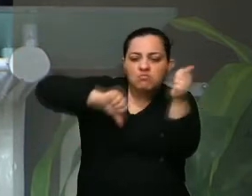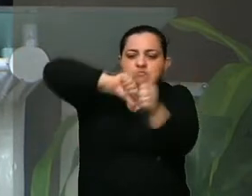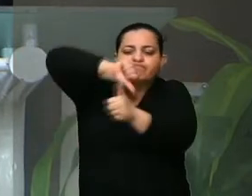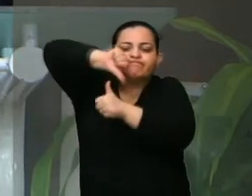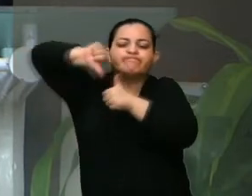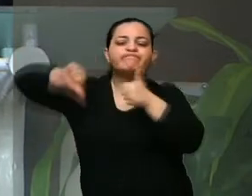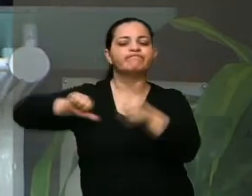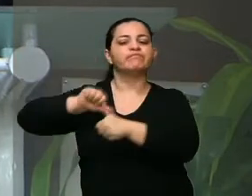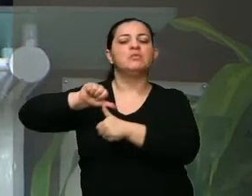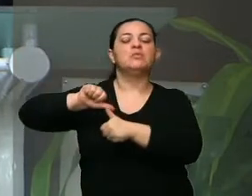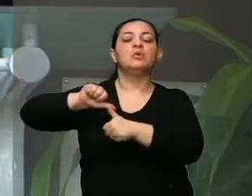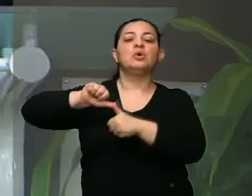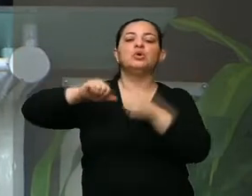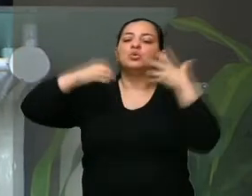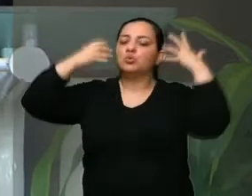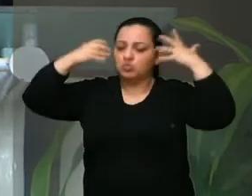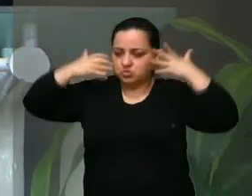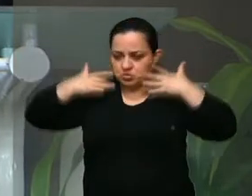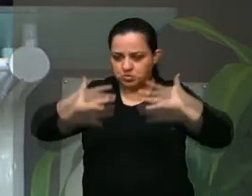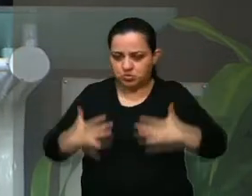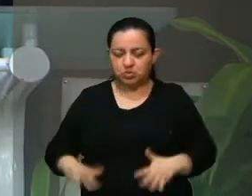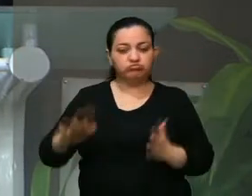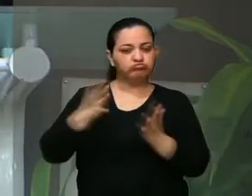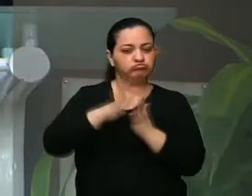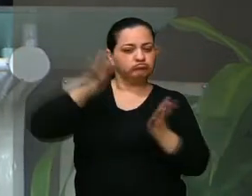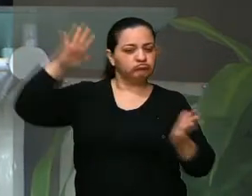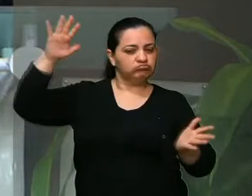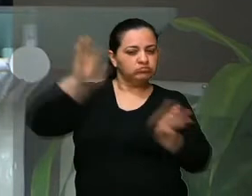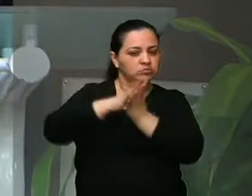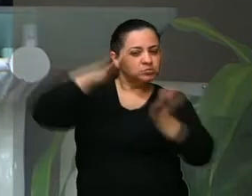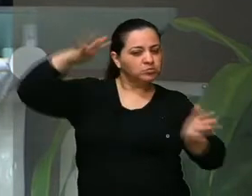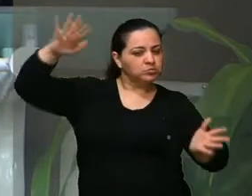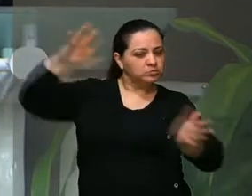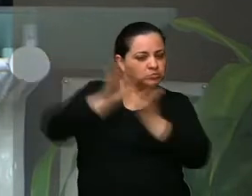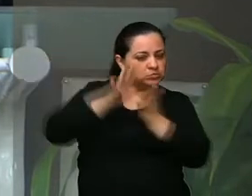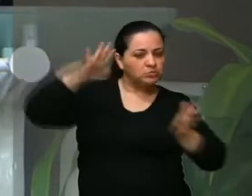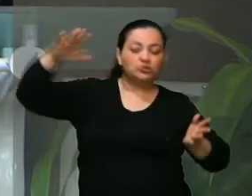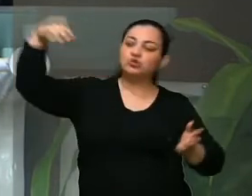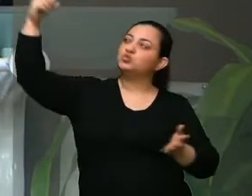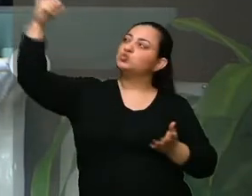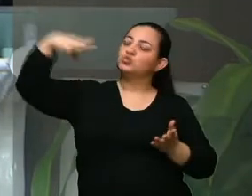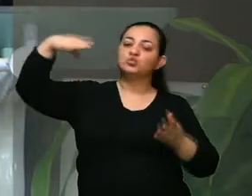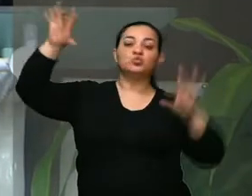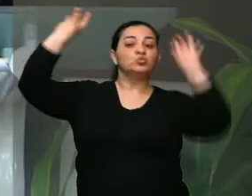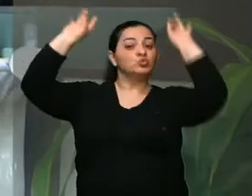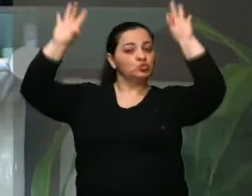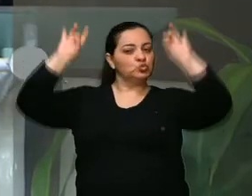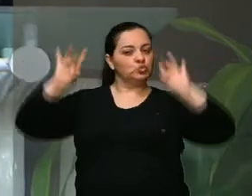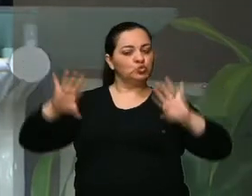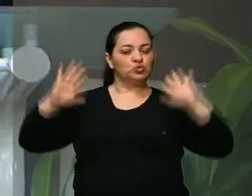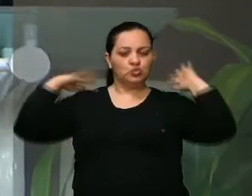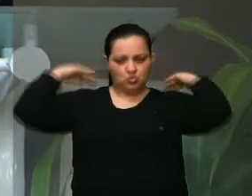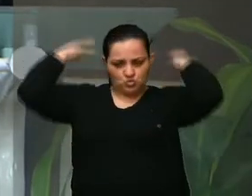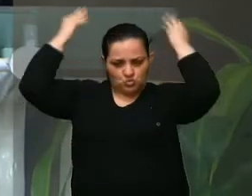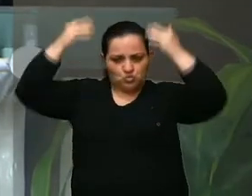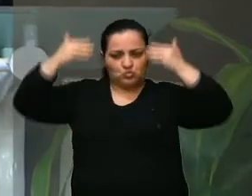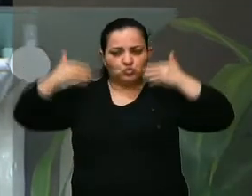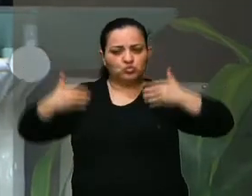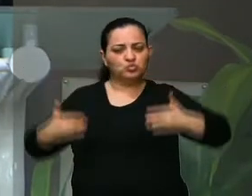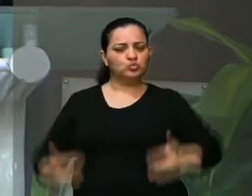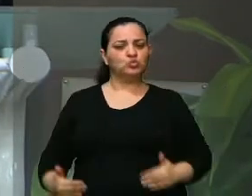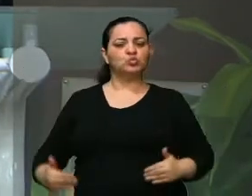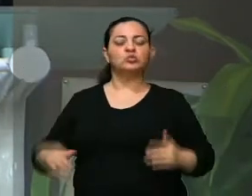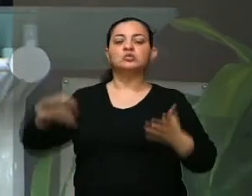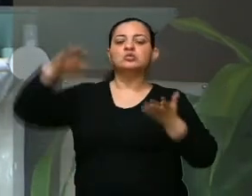e o seu vestido brilhava como sol um manto especial um manto especial